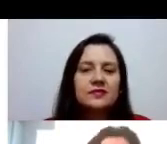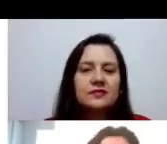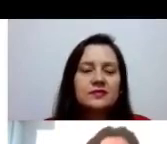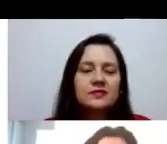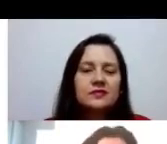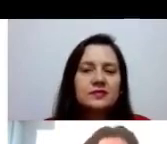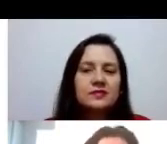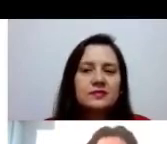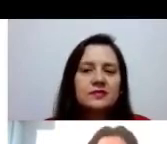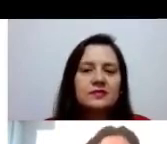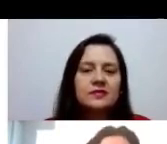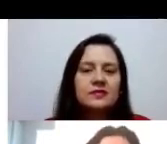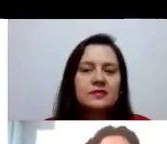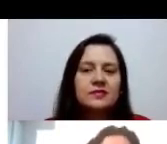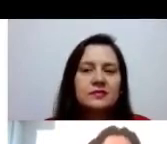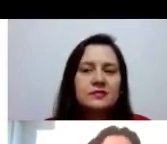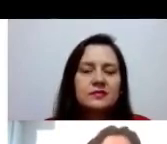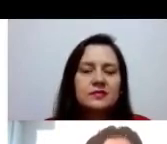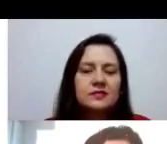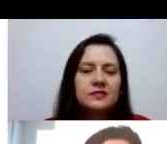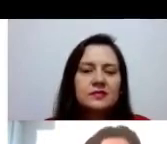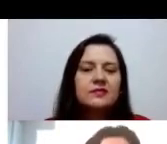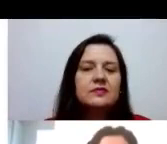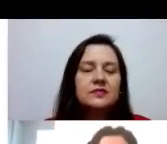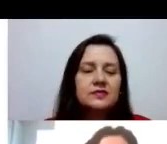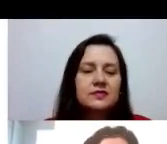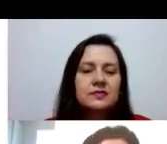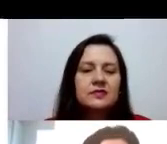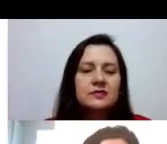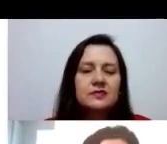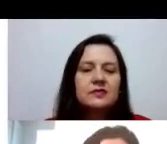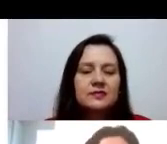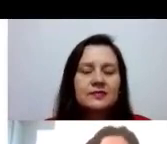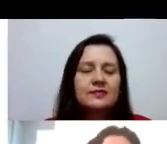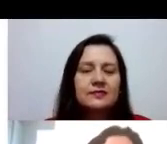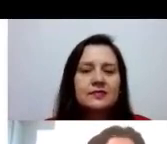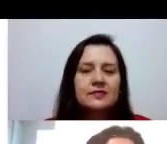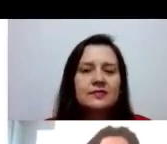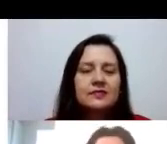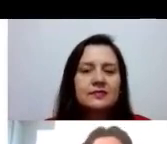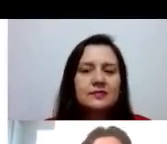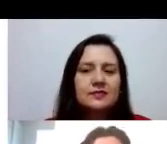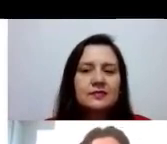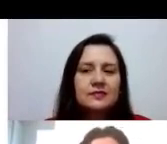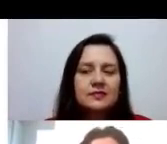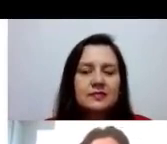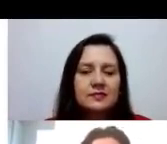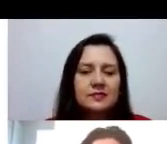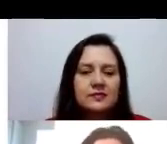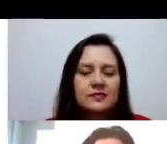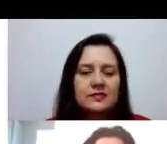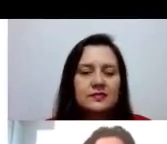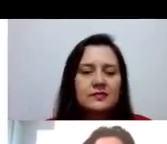nada, por isso que deixa vencer. Não faz nada ainda, não cuida da data. Então a gente tem que tomar muito cuidado, porque a gente é extremamente cobrado